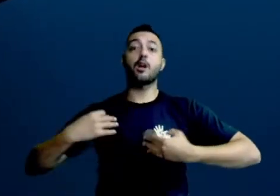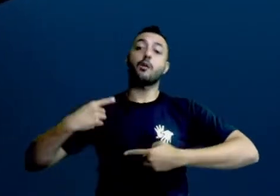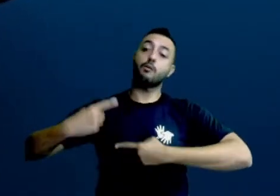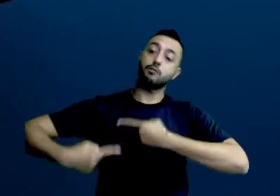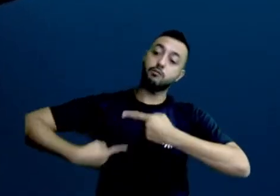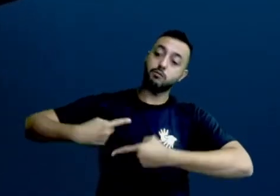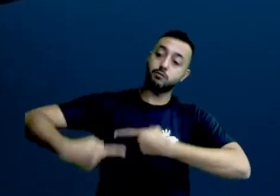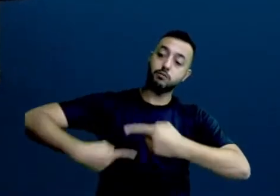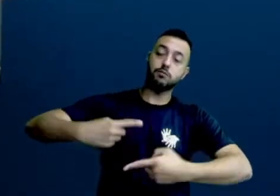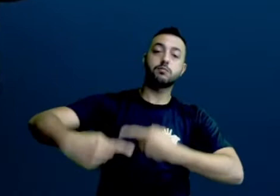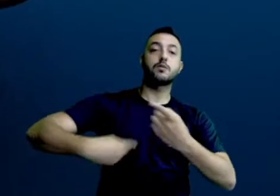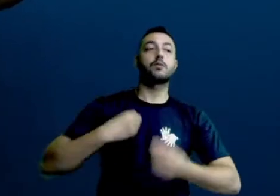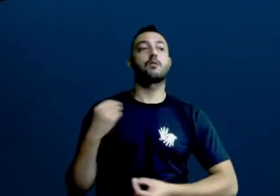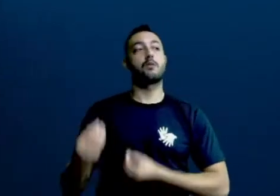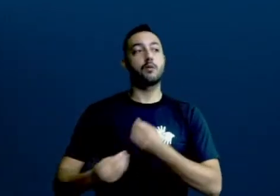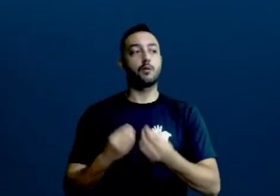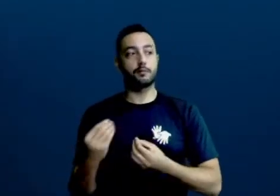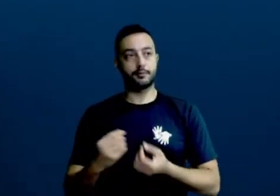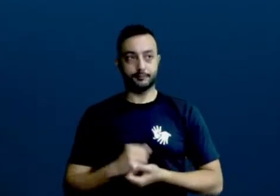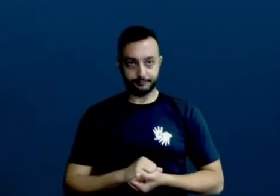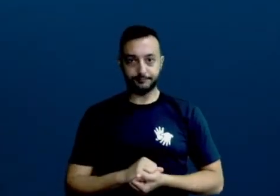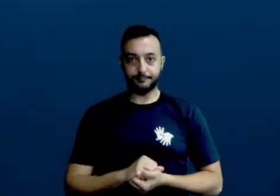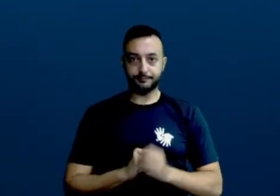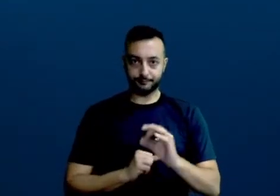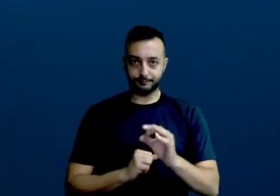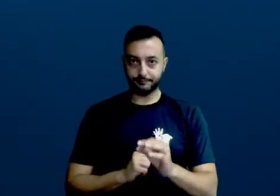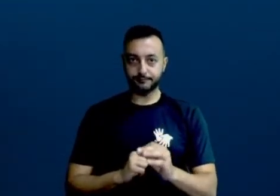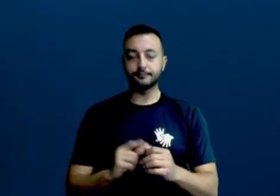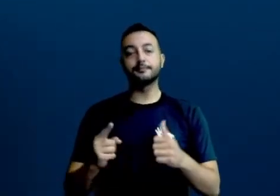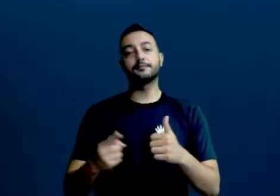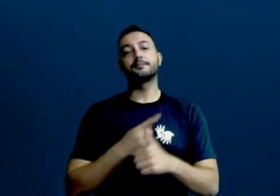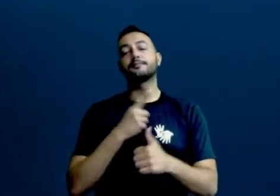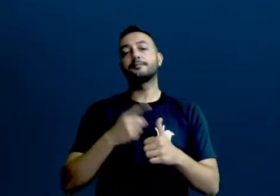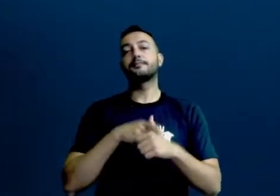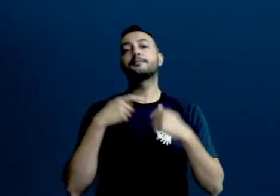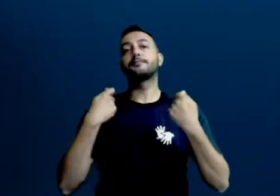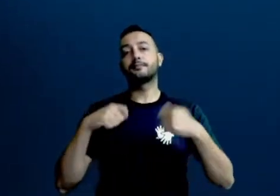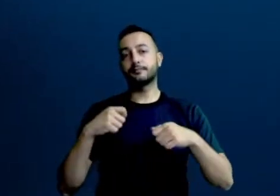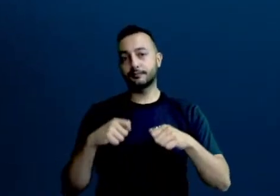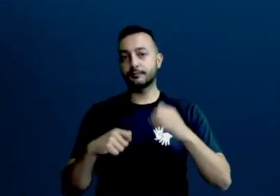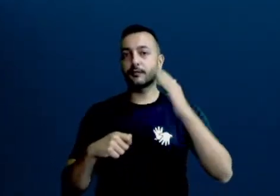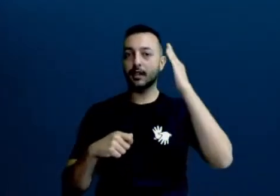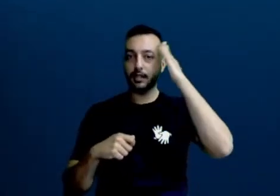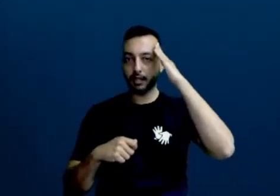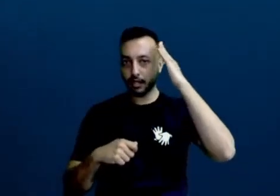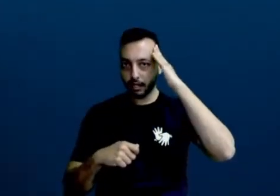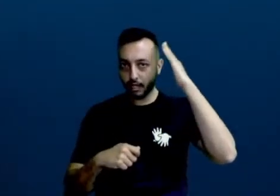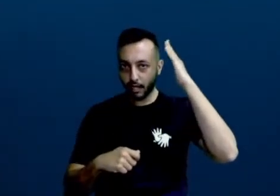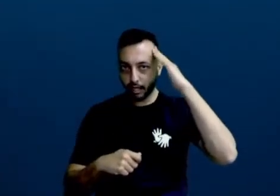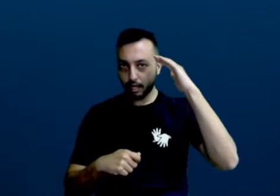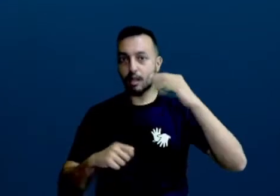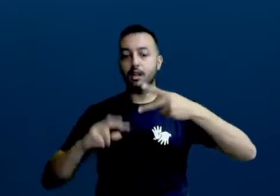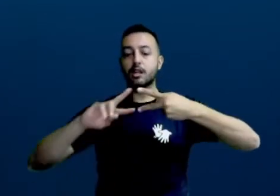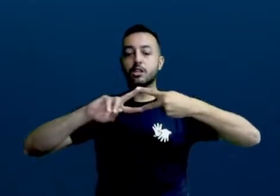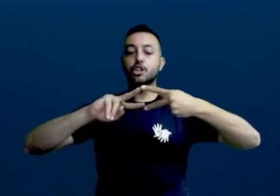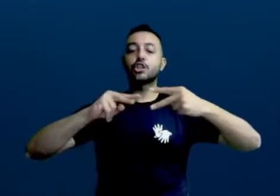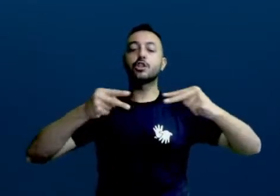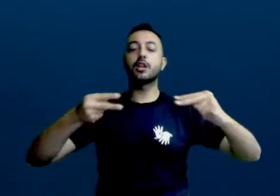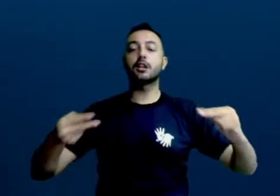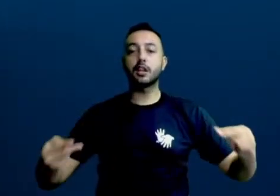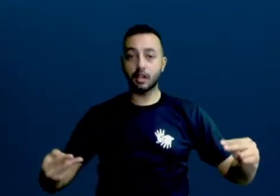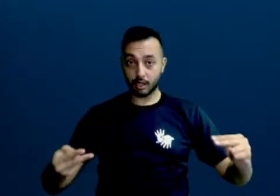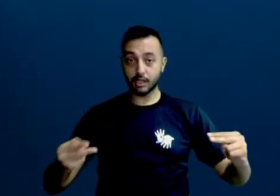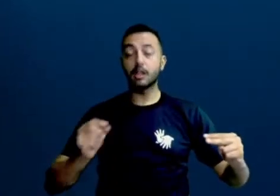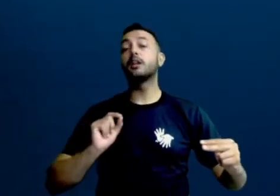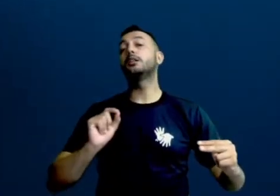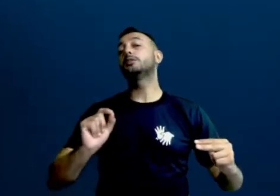vão acontecer entre gerações Tá certo primeiramente a gente precisa entender que a a ética ela é